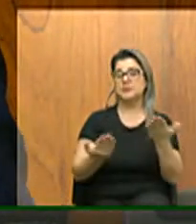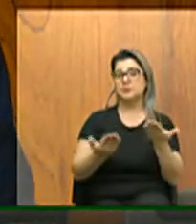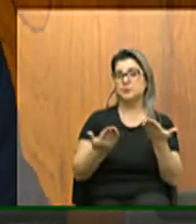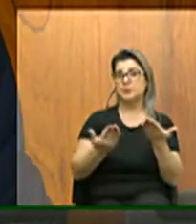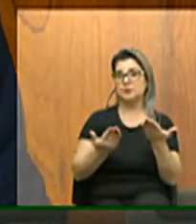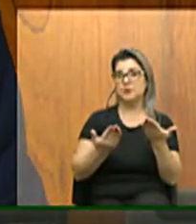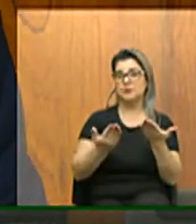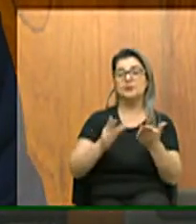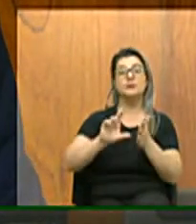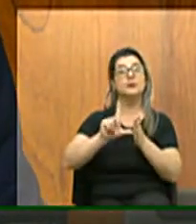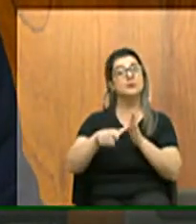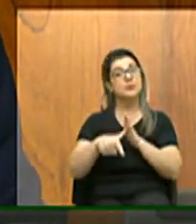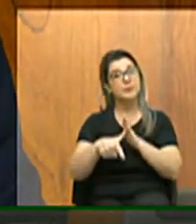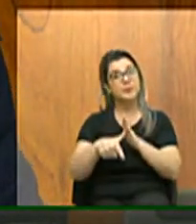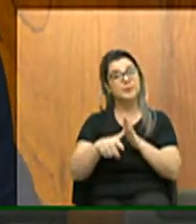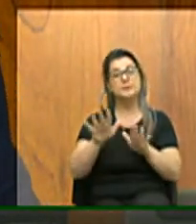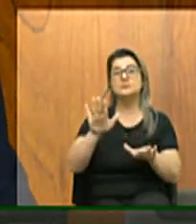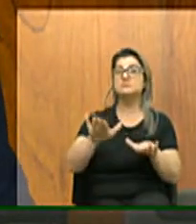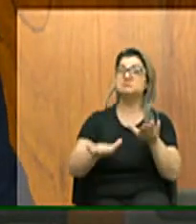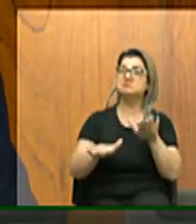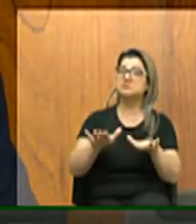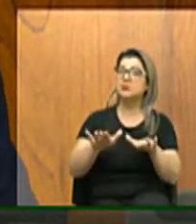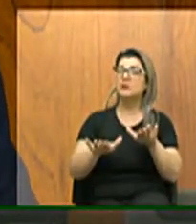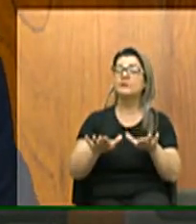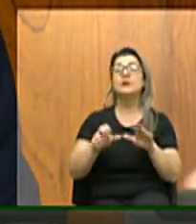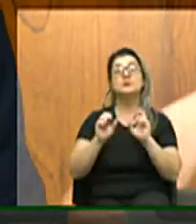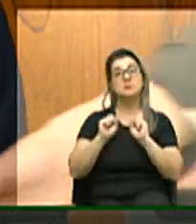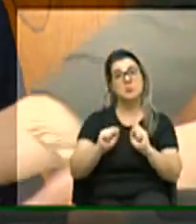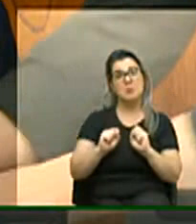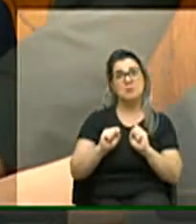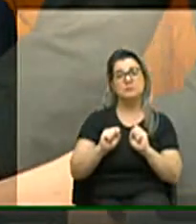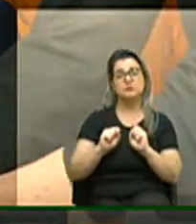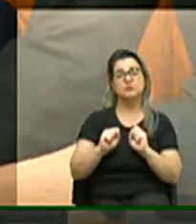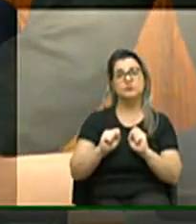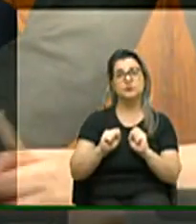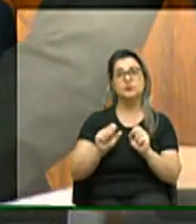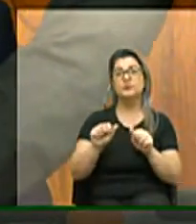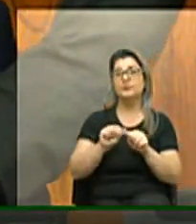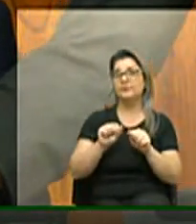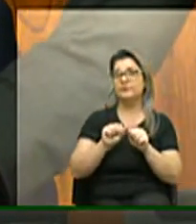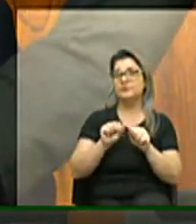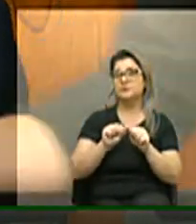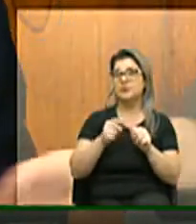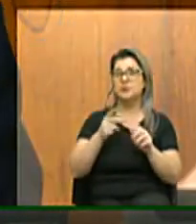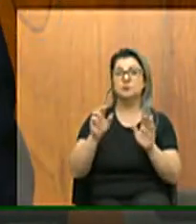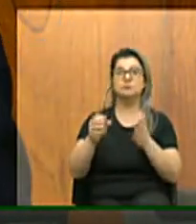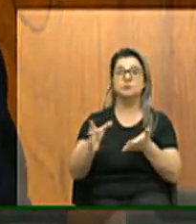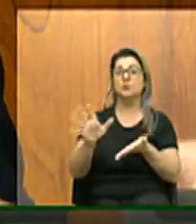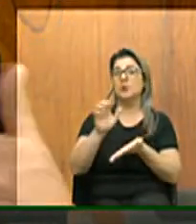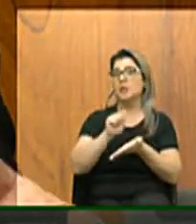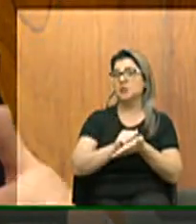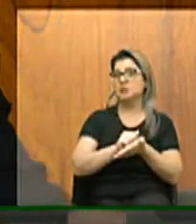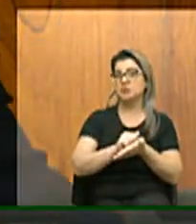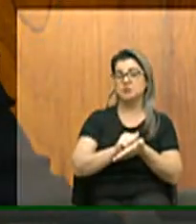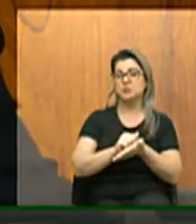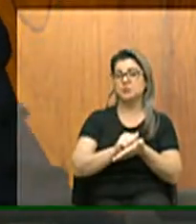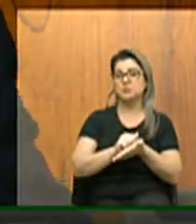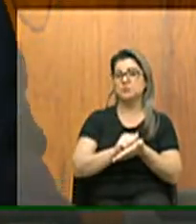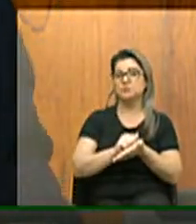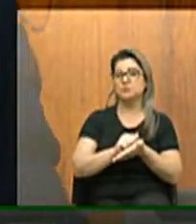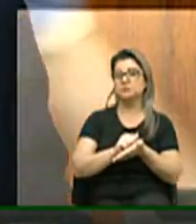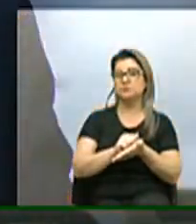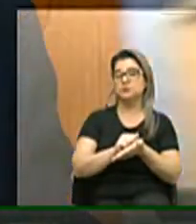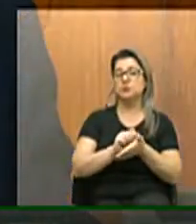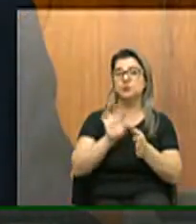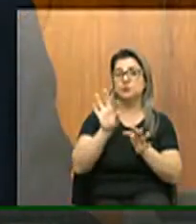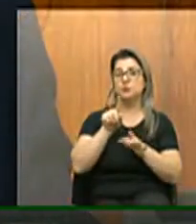e posteriormente, talvez, Vossa Excelência poderia fazer uma manifestação, um registro legítimo